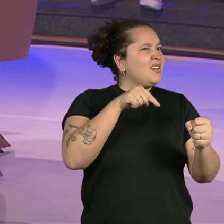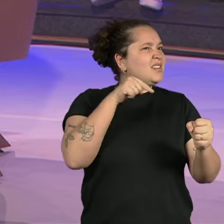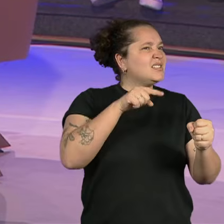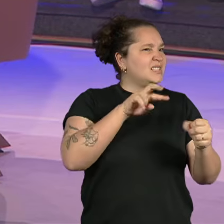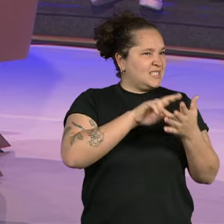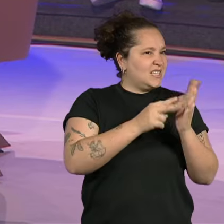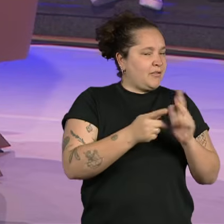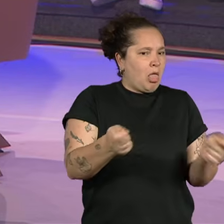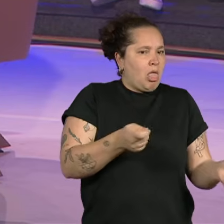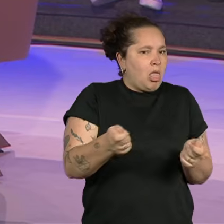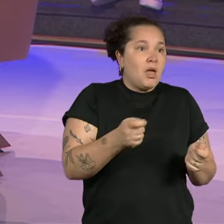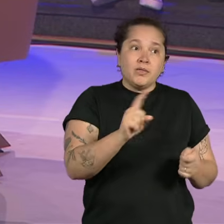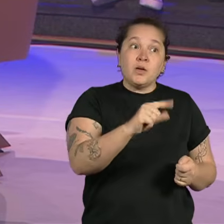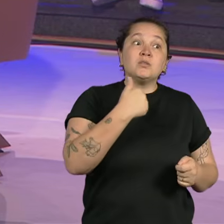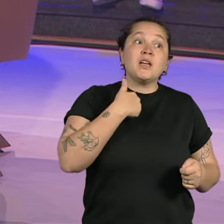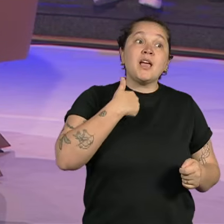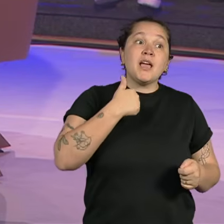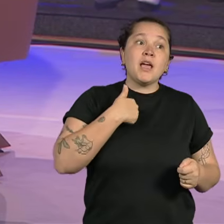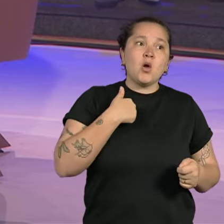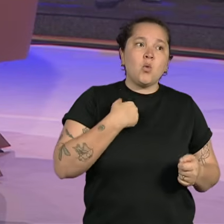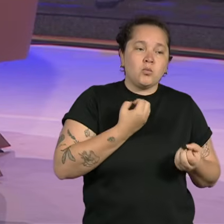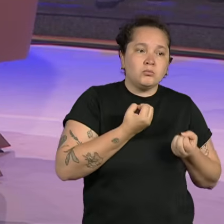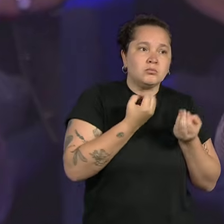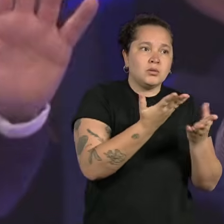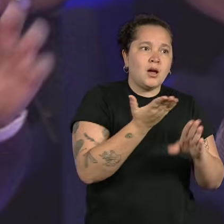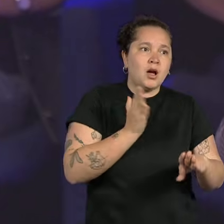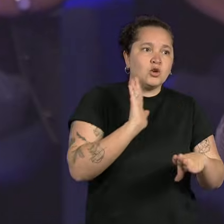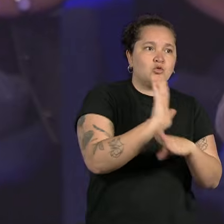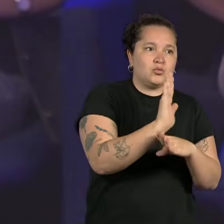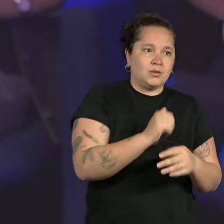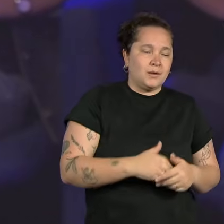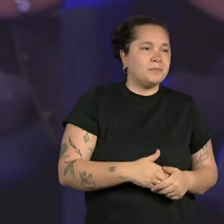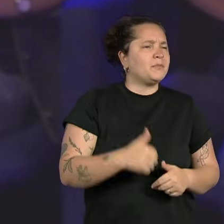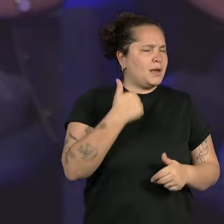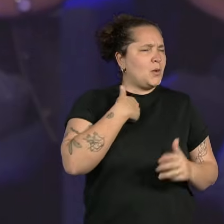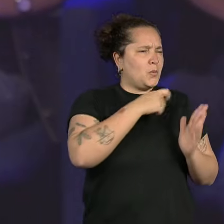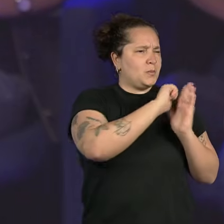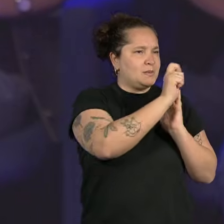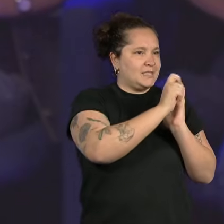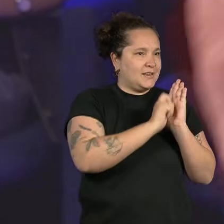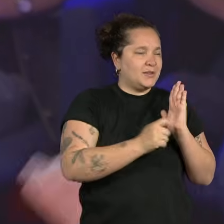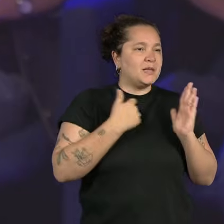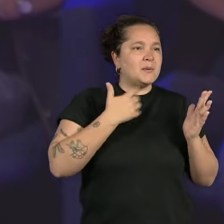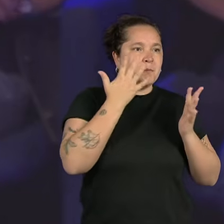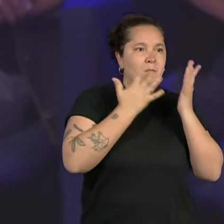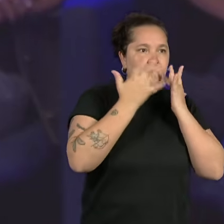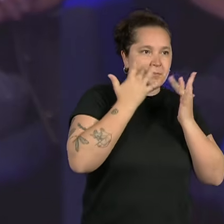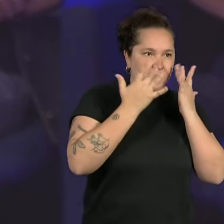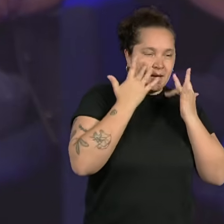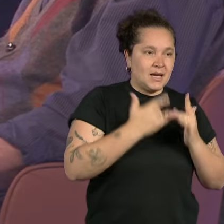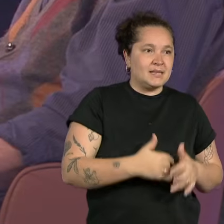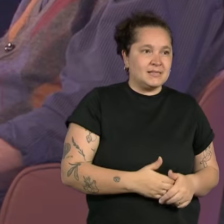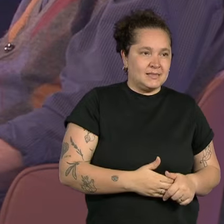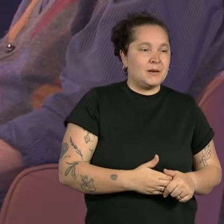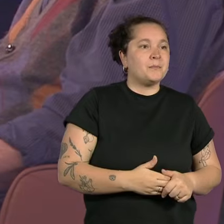No fazer, fazer para o outro, fazer pelo outro. Eu até escrevi uma peça que era entre Franciscos, o